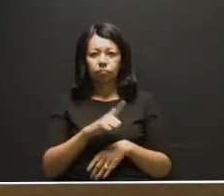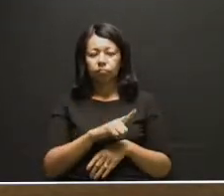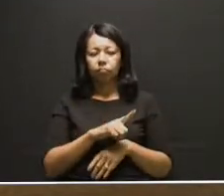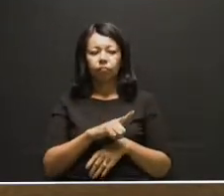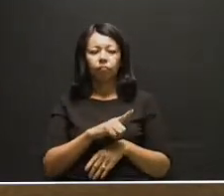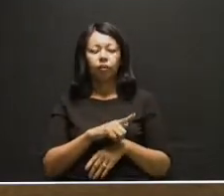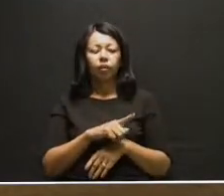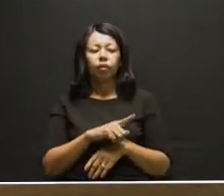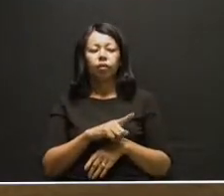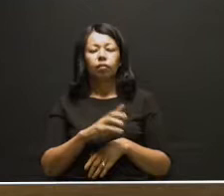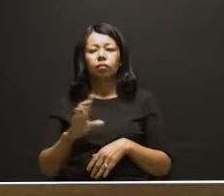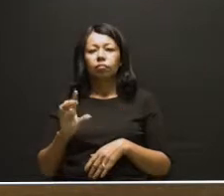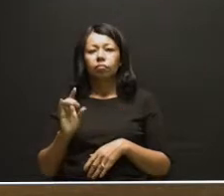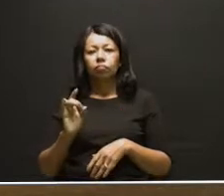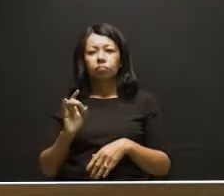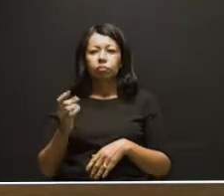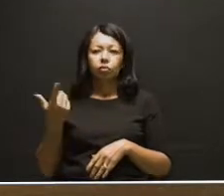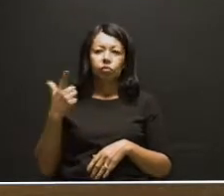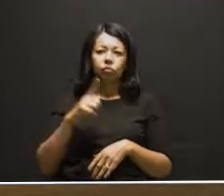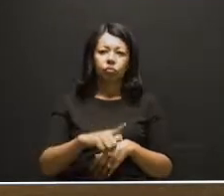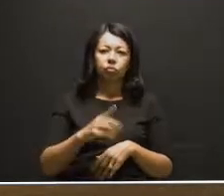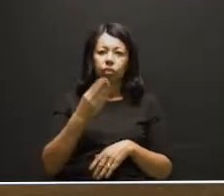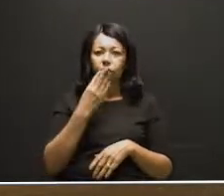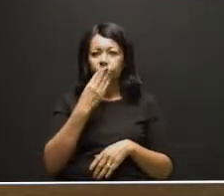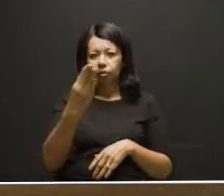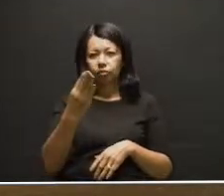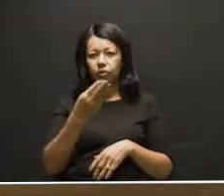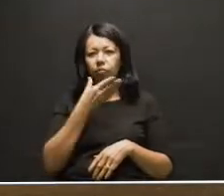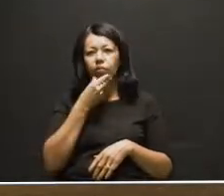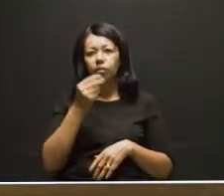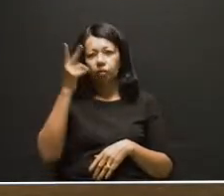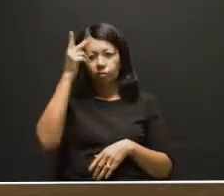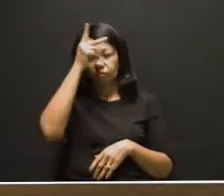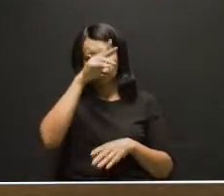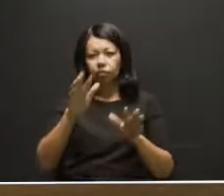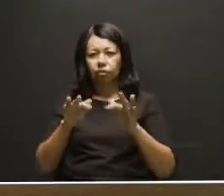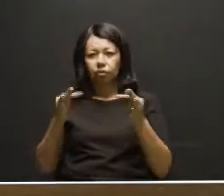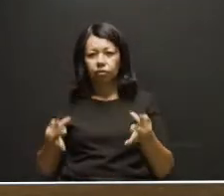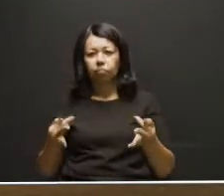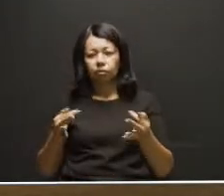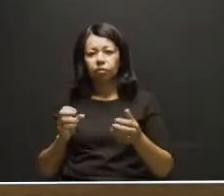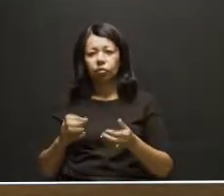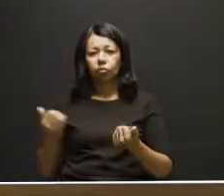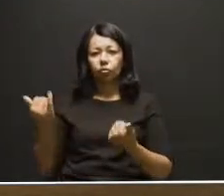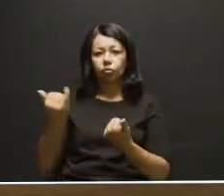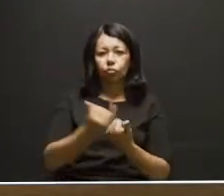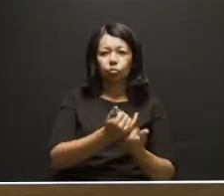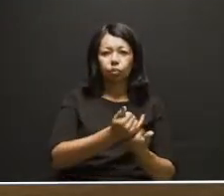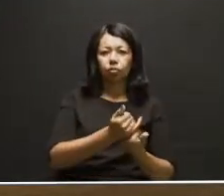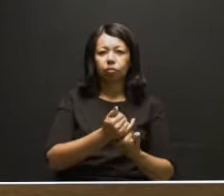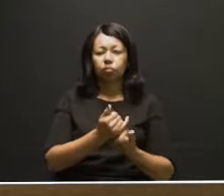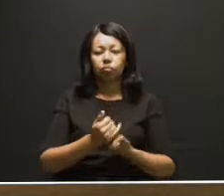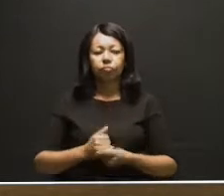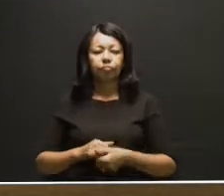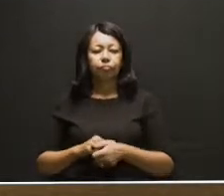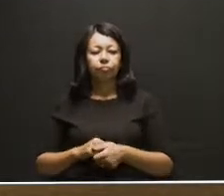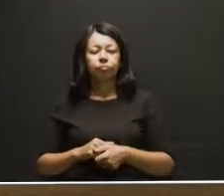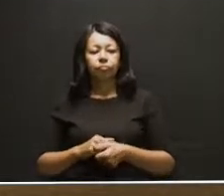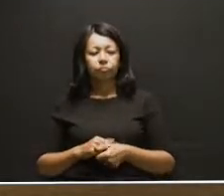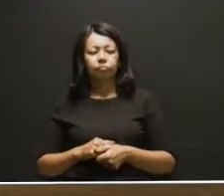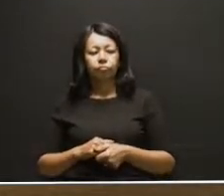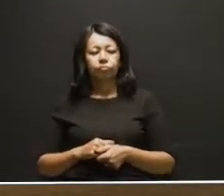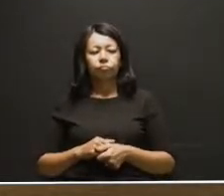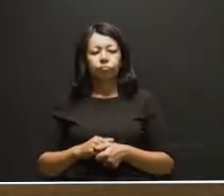aí é só de novo reiterar o pedido ao prefeito a coisa mais simples do mundo basta só trocar basta trocar vejo